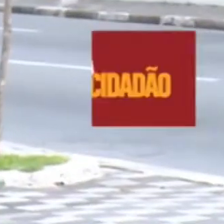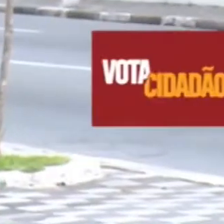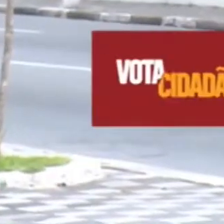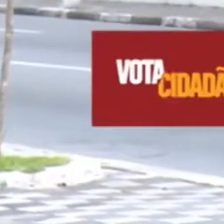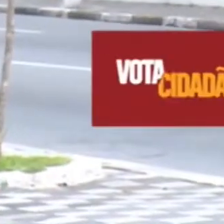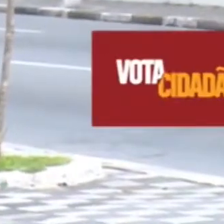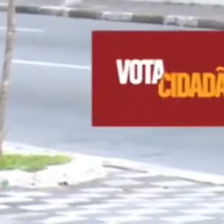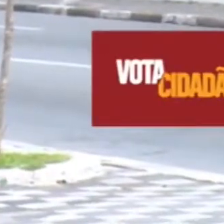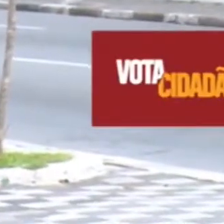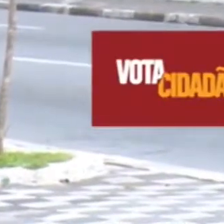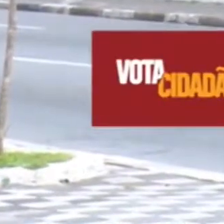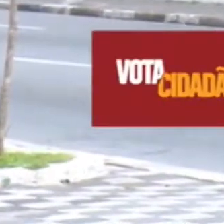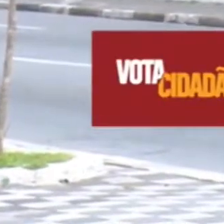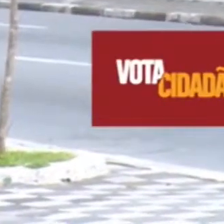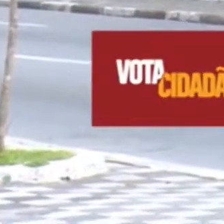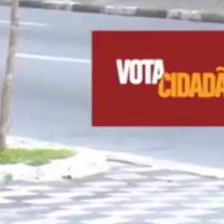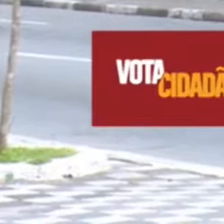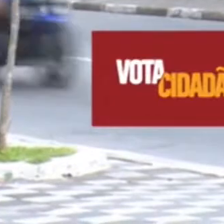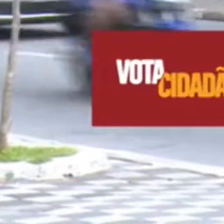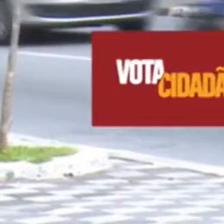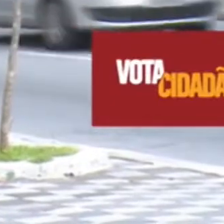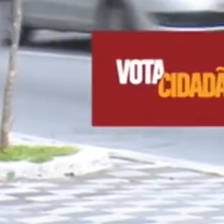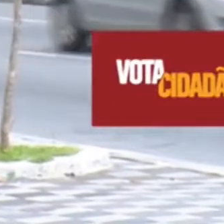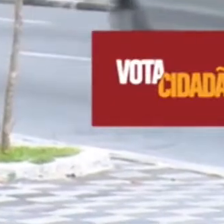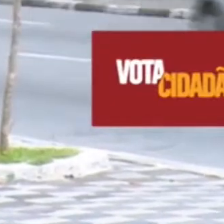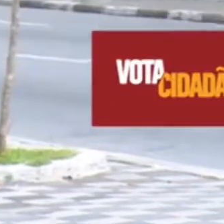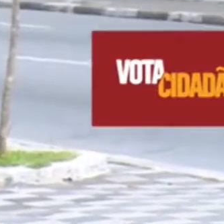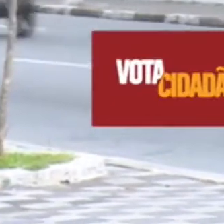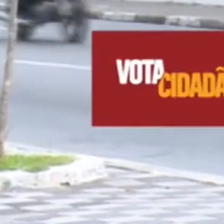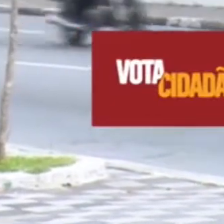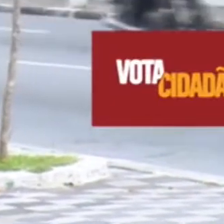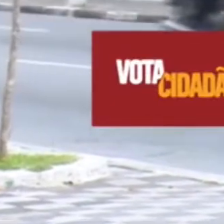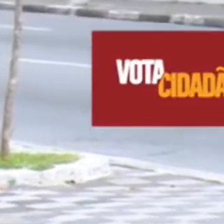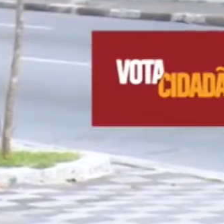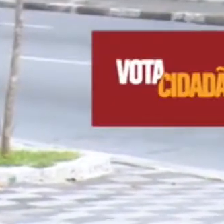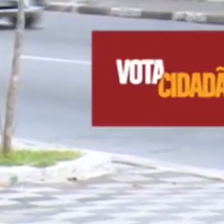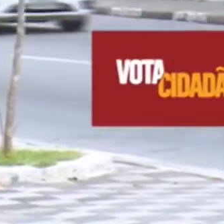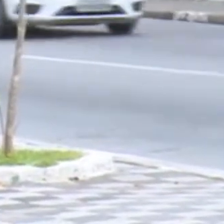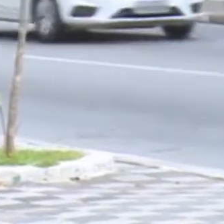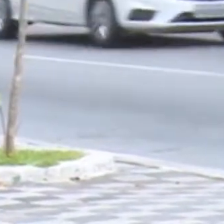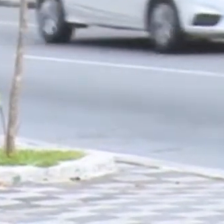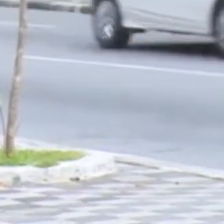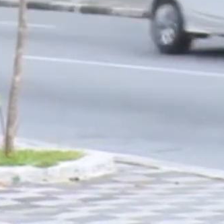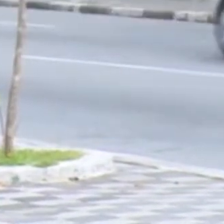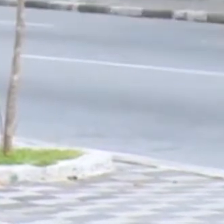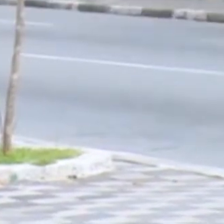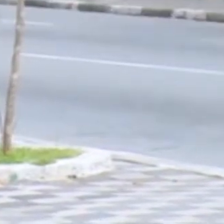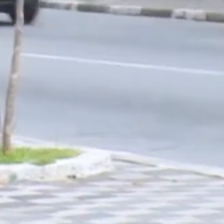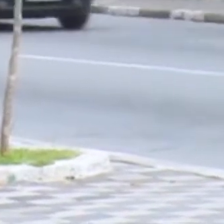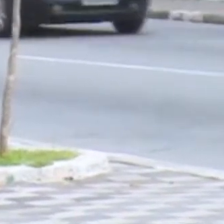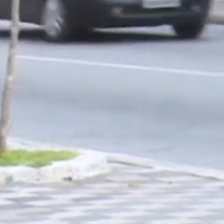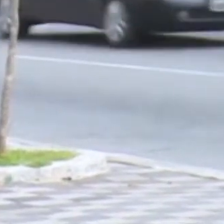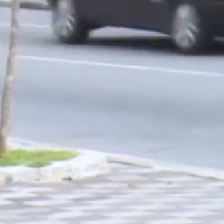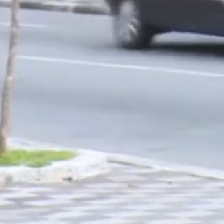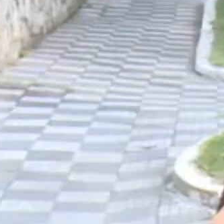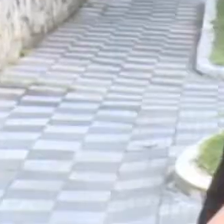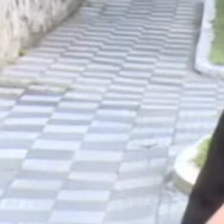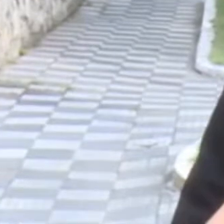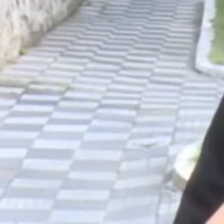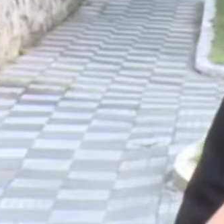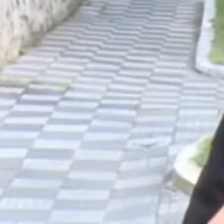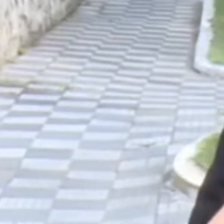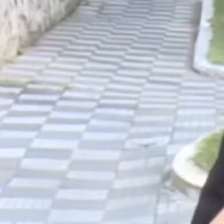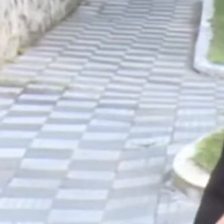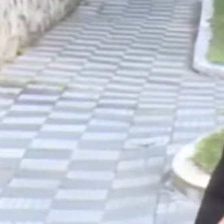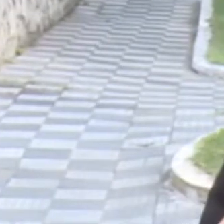caso. Eu sou a favor, eu acho muito bom isso aí, né? Que está tendo muita falta, né? Muita fila, e eu acho legal